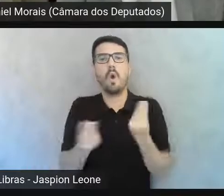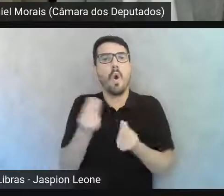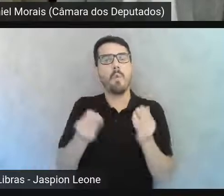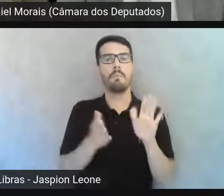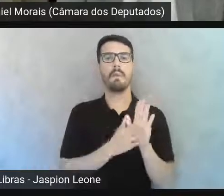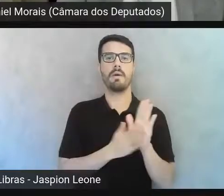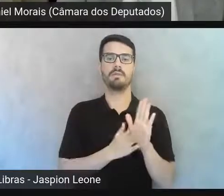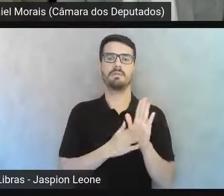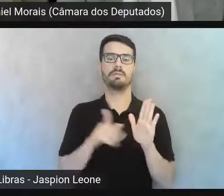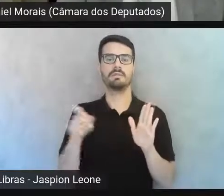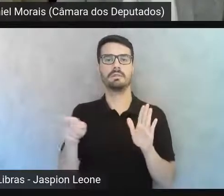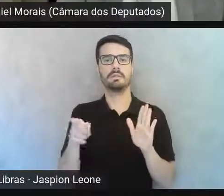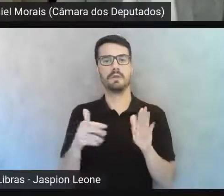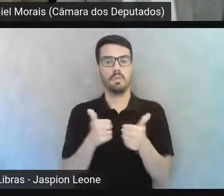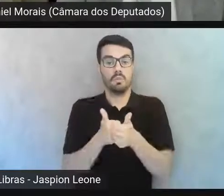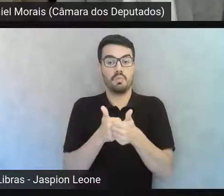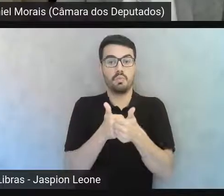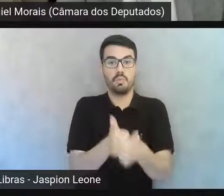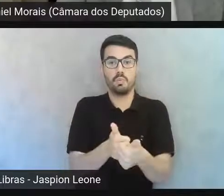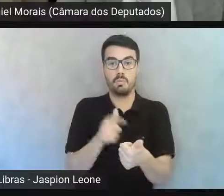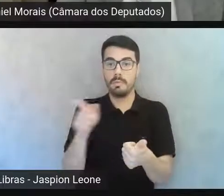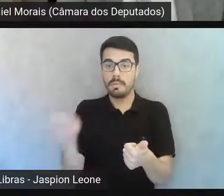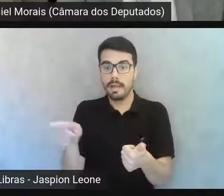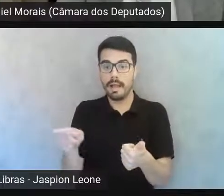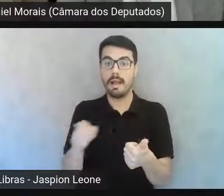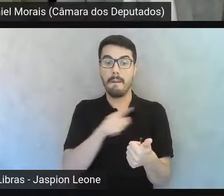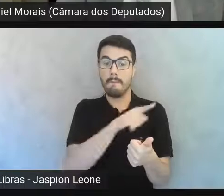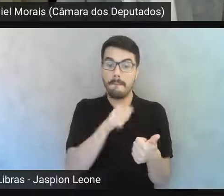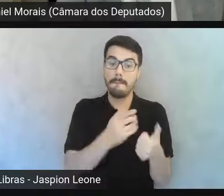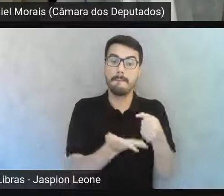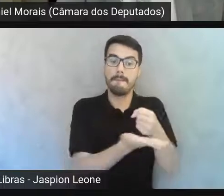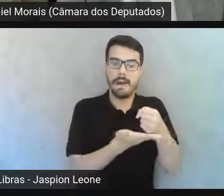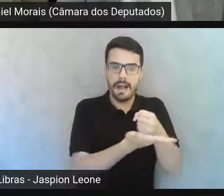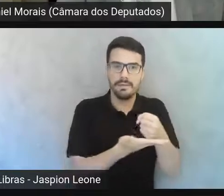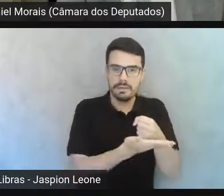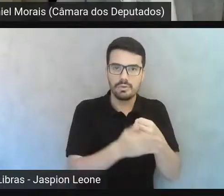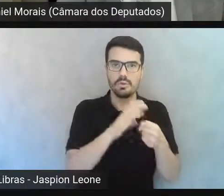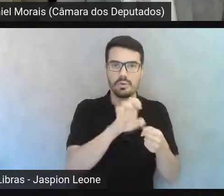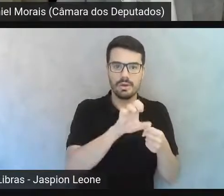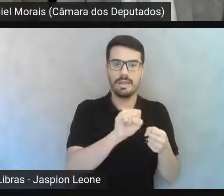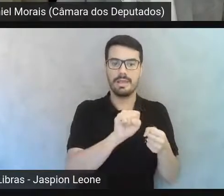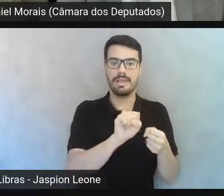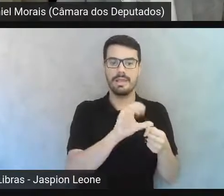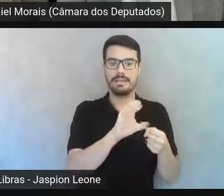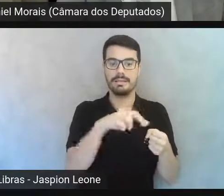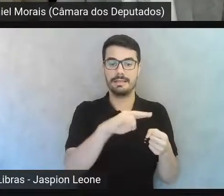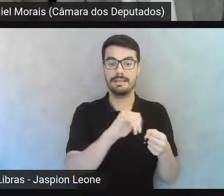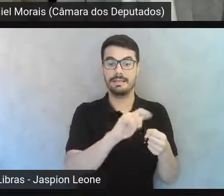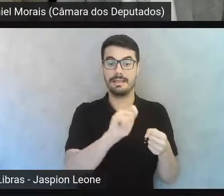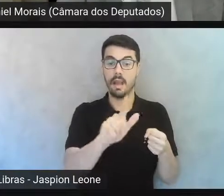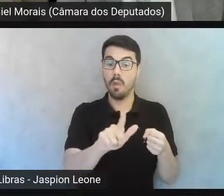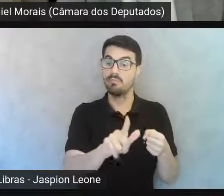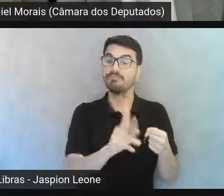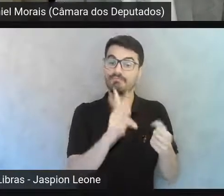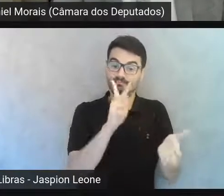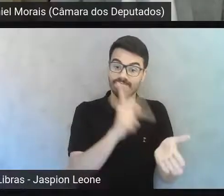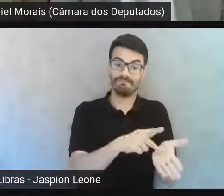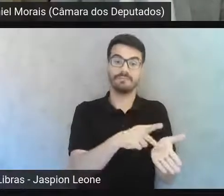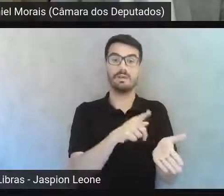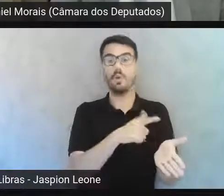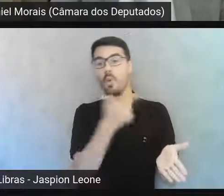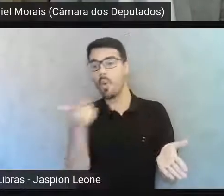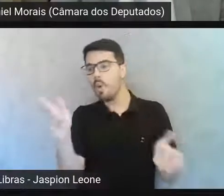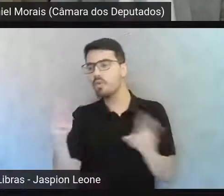que pelo menos os serviços essenciais ficassem em pé, e aqueles que não são essenciais conseguissem atender de um modo